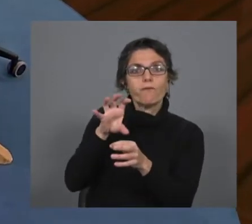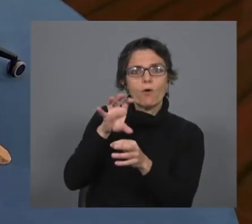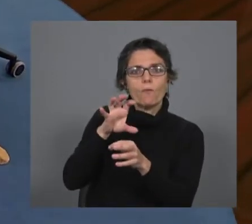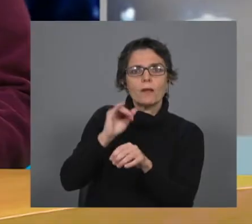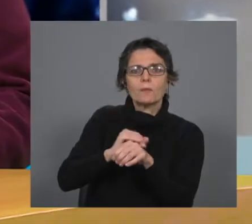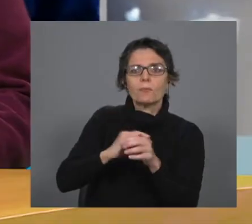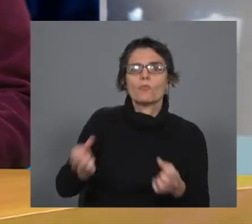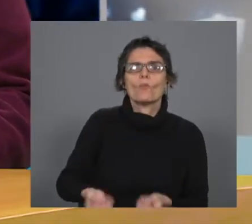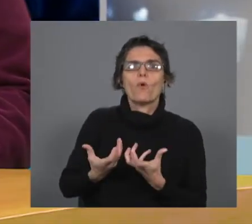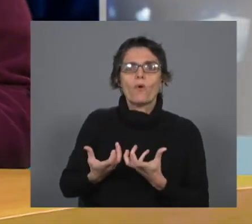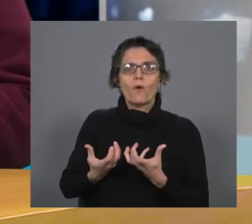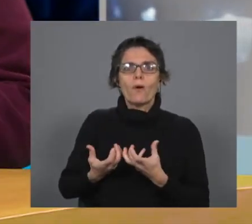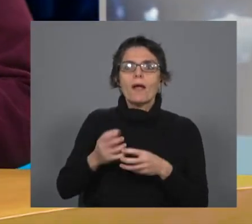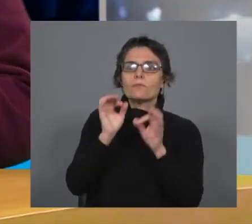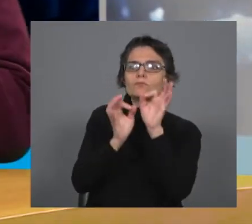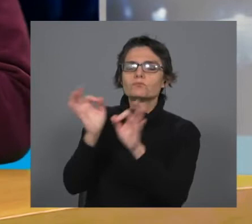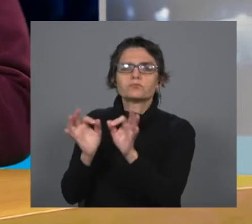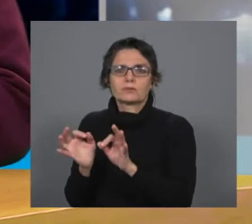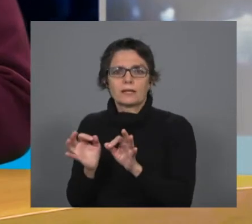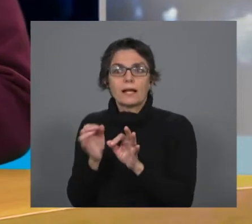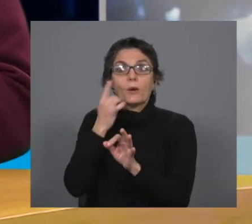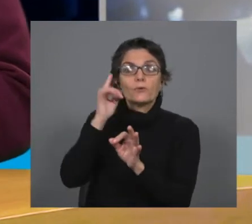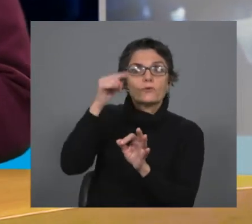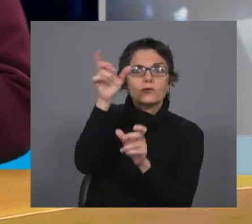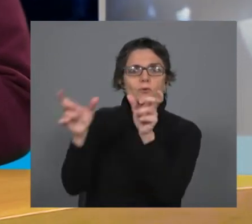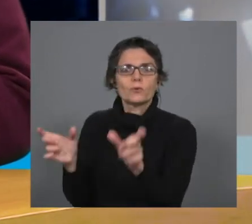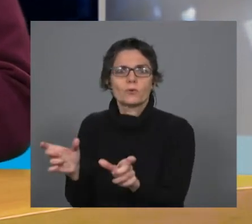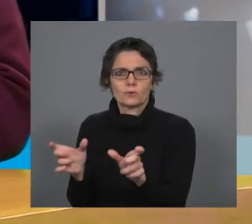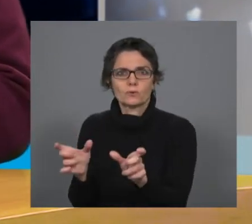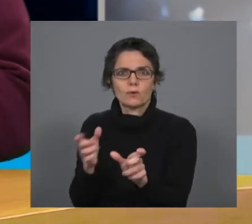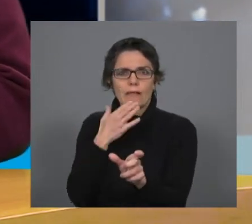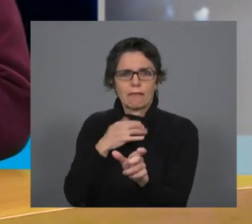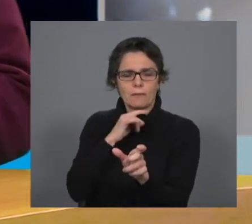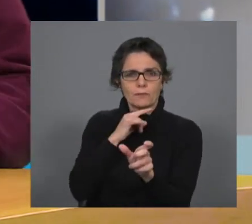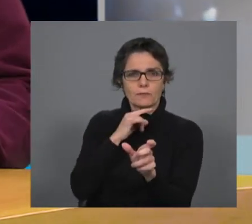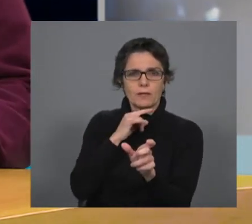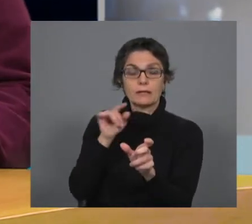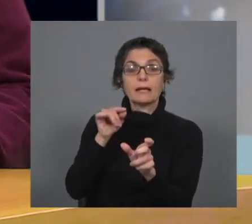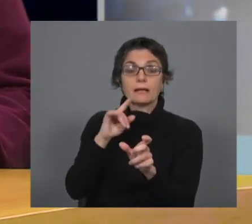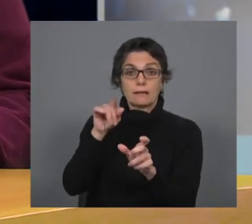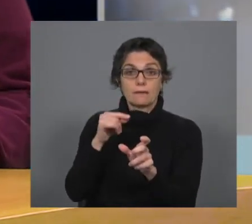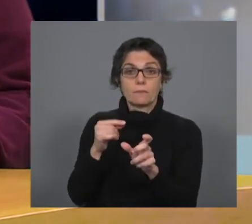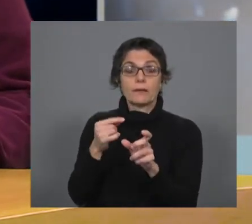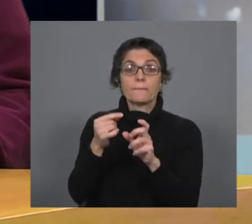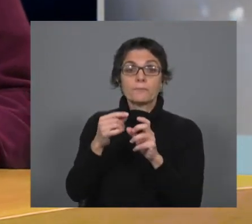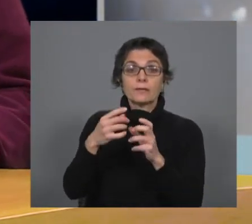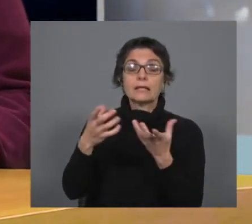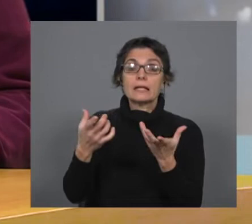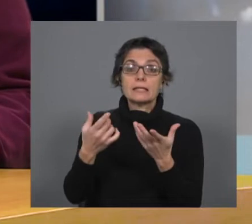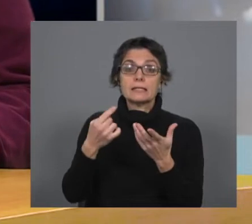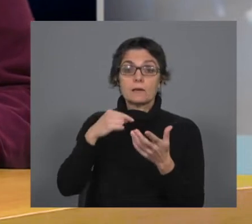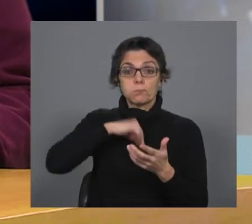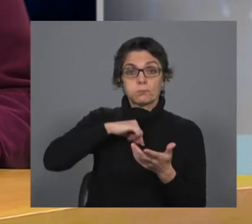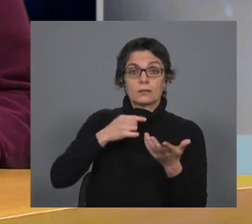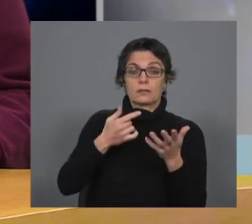cura das divisões que elas, no fundo, ao longo da vigília, vão situando em 3 níveis. As próprias divisões interiores, que